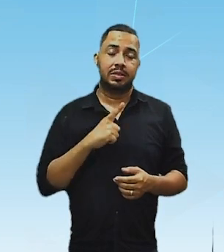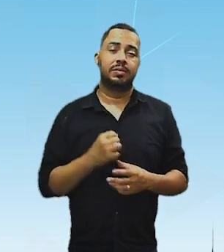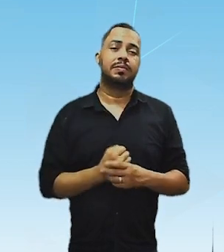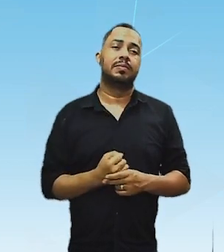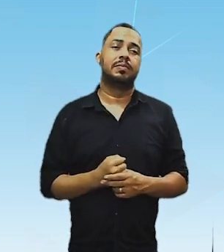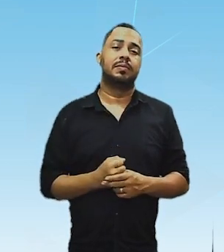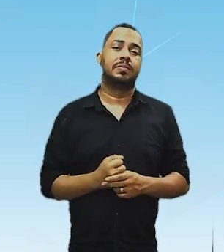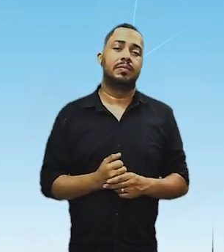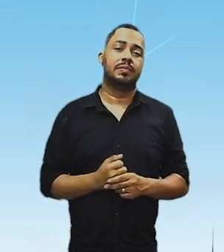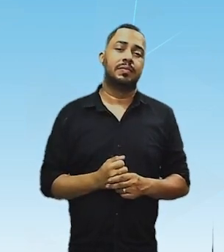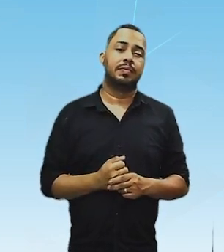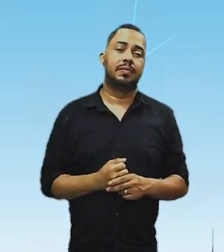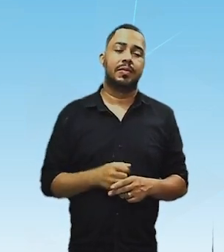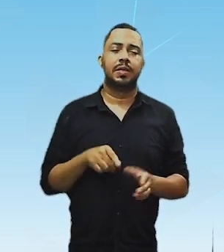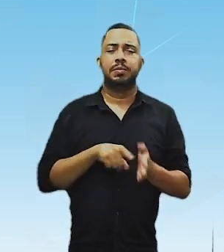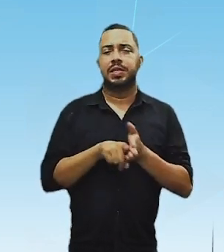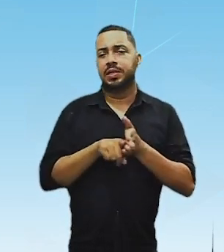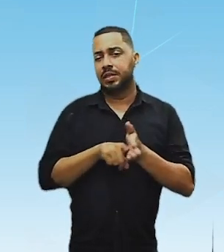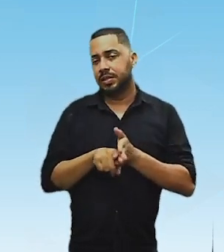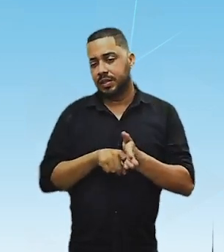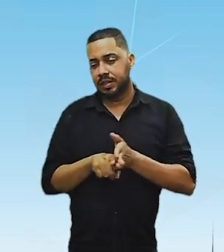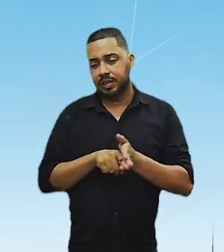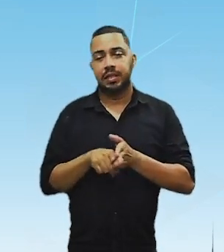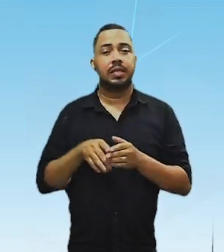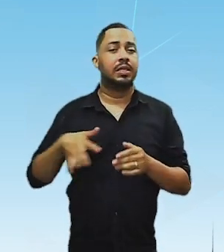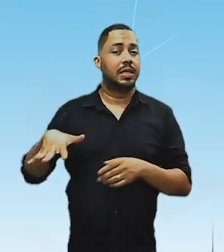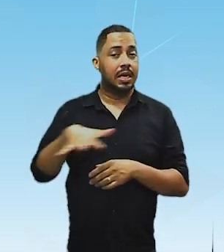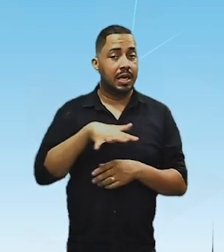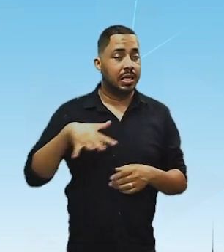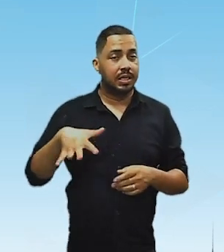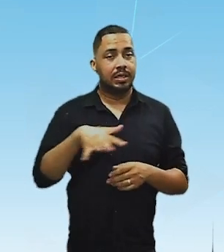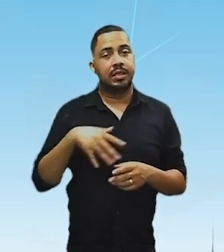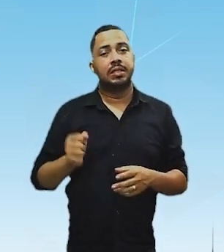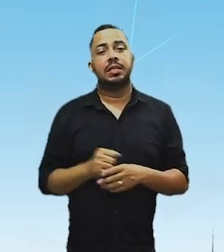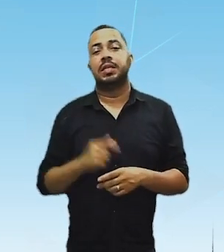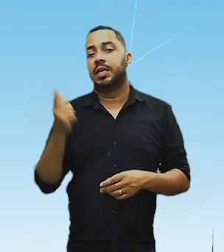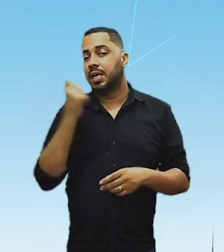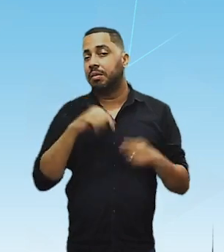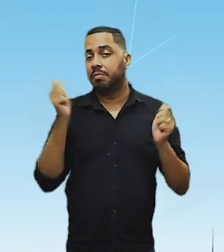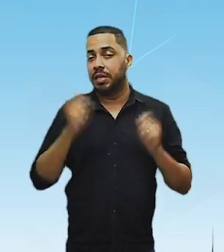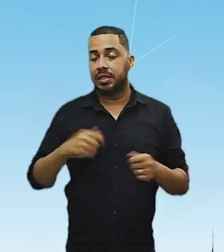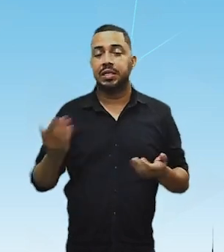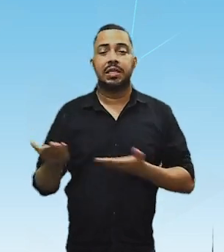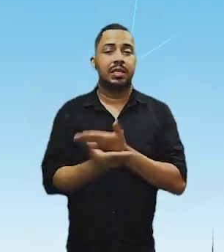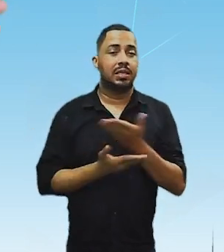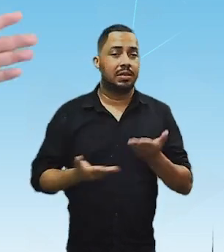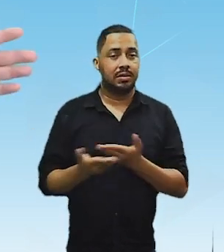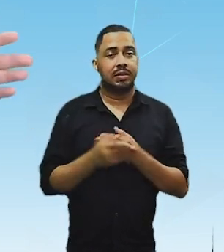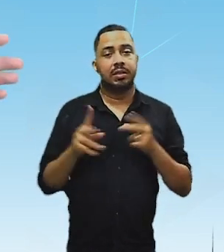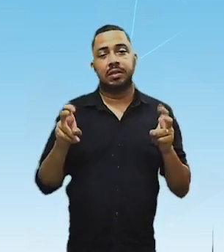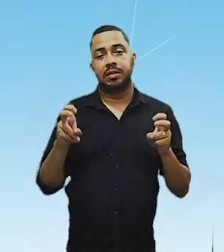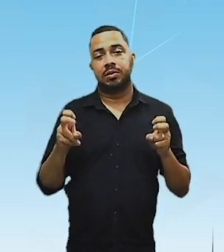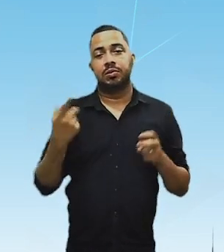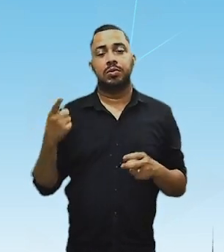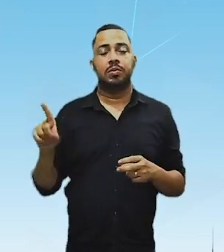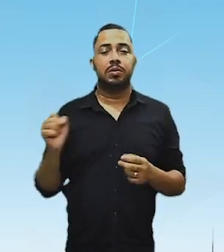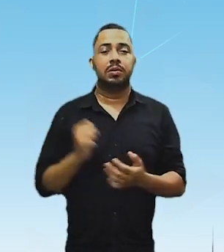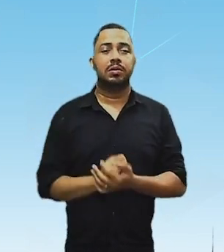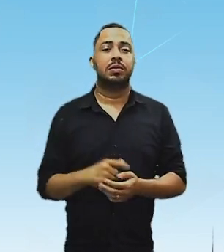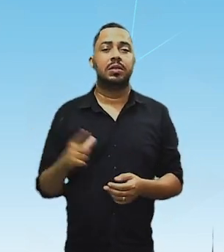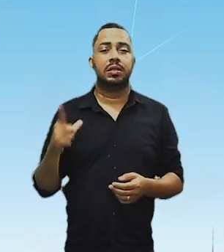justamente pesquisas naquela área, é capaz de relacionar esse assunto com o outro, ter